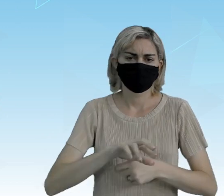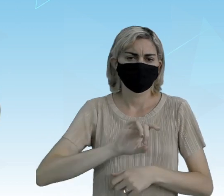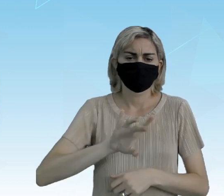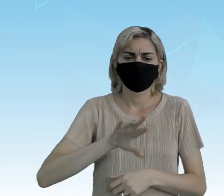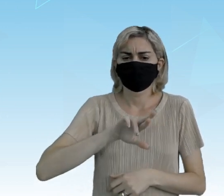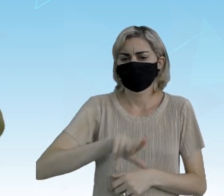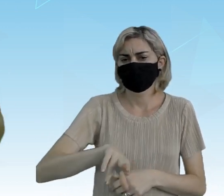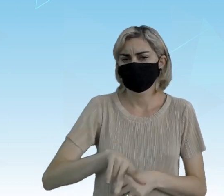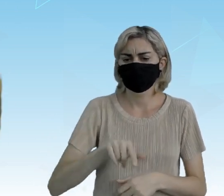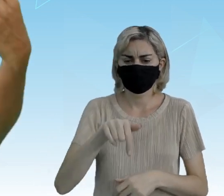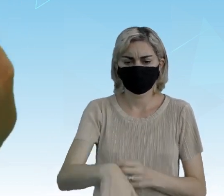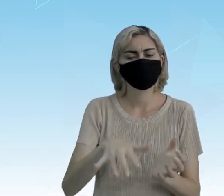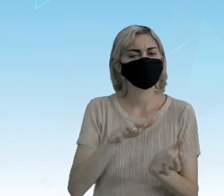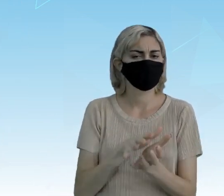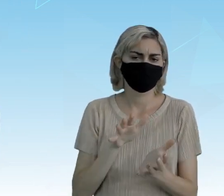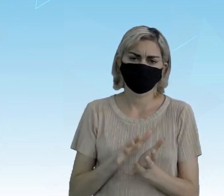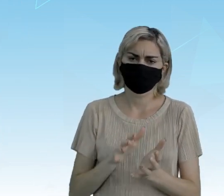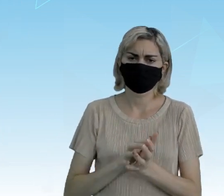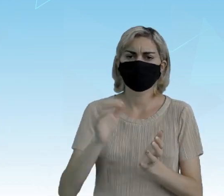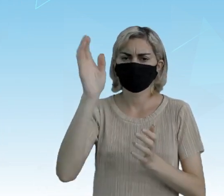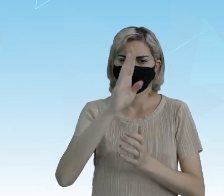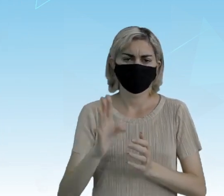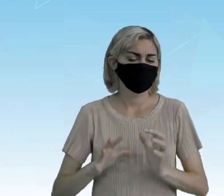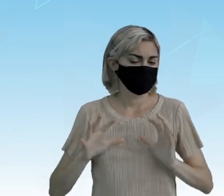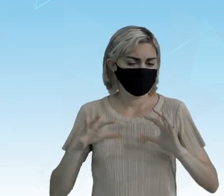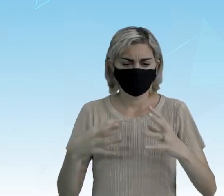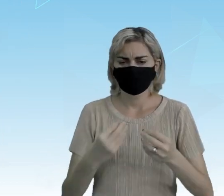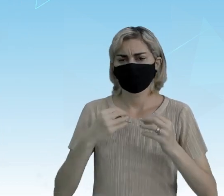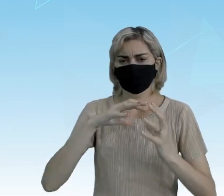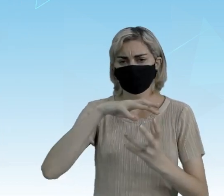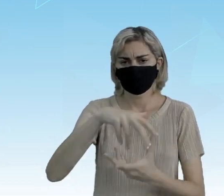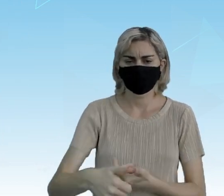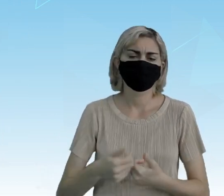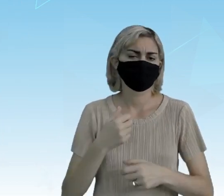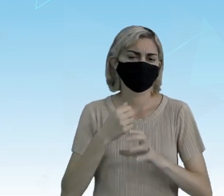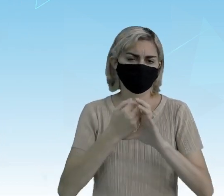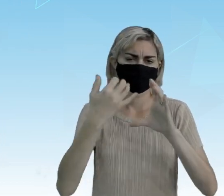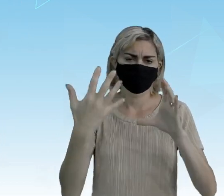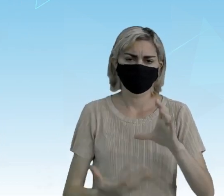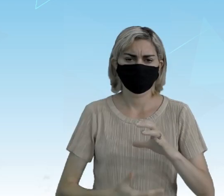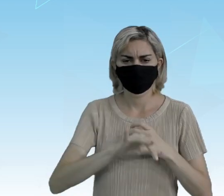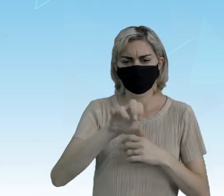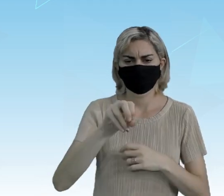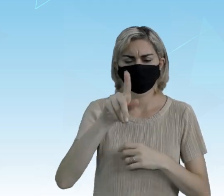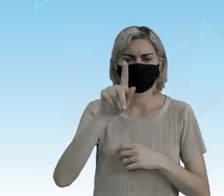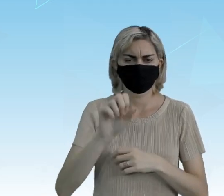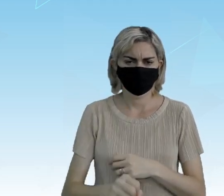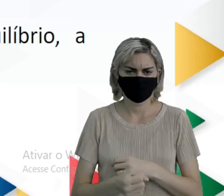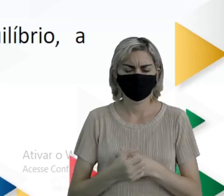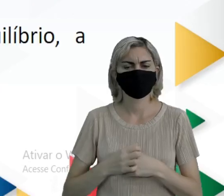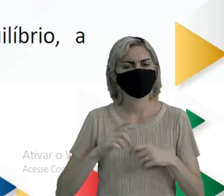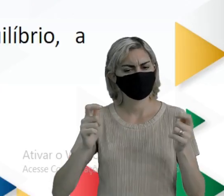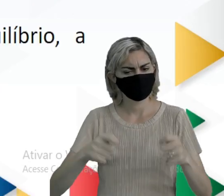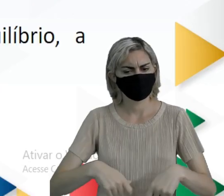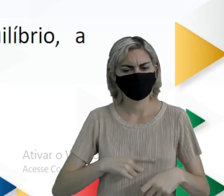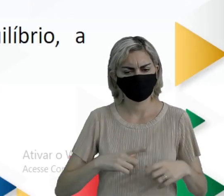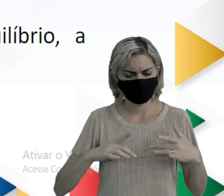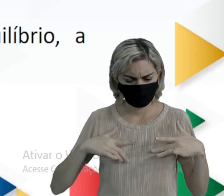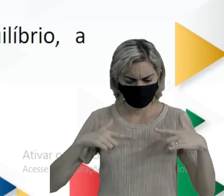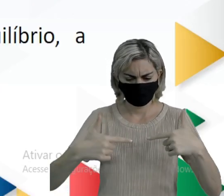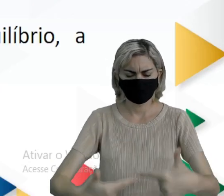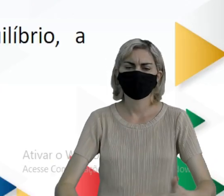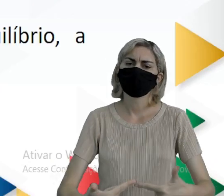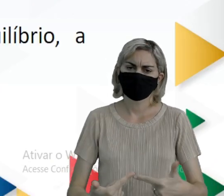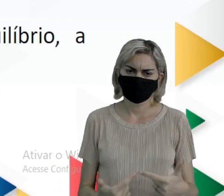só aqui em Pernambuco, não só aqui no Brasil, em todo o mundo. Essas são as características dos jogos. Vamos lá. Possui uma ação